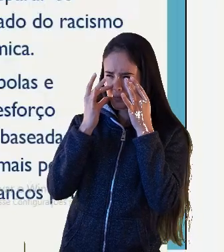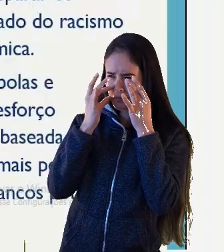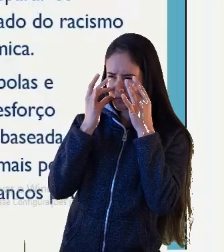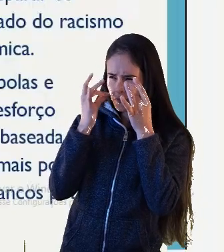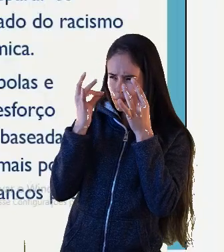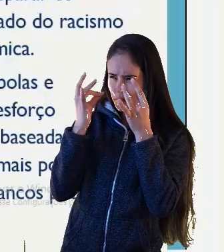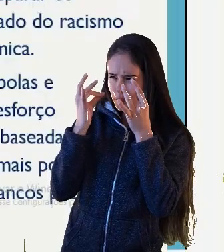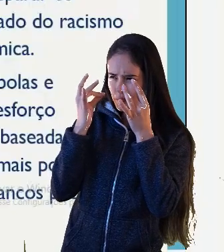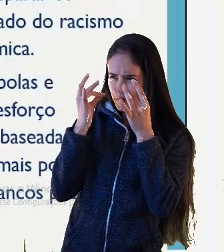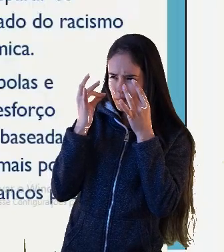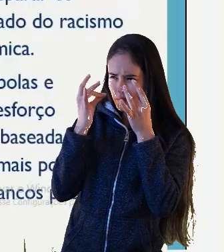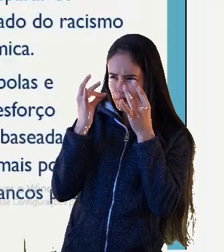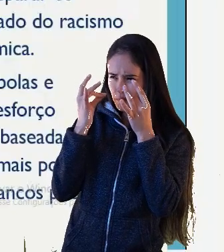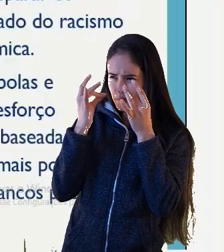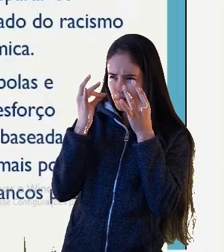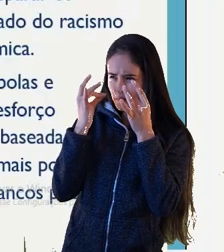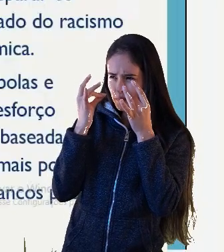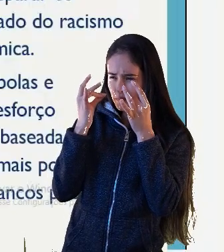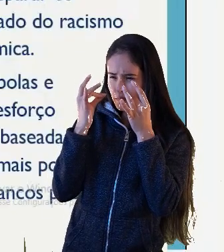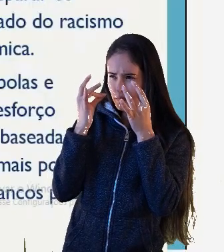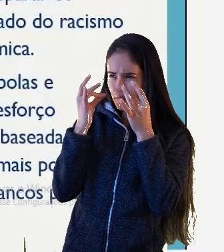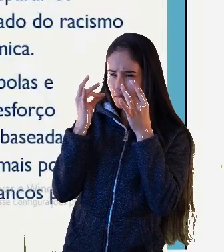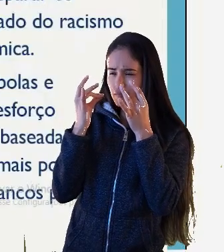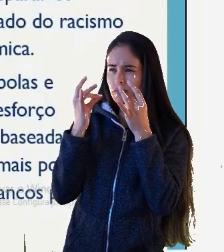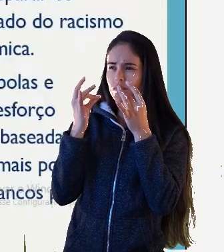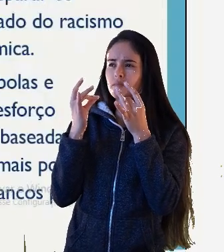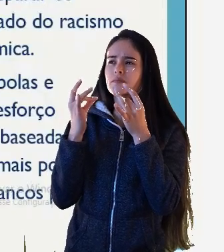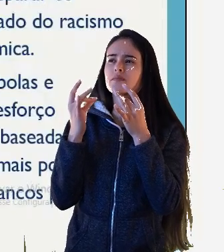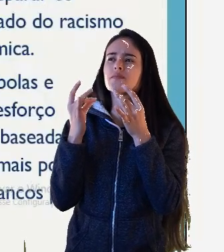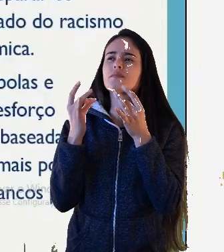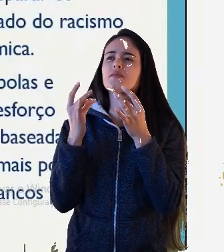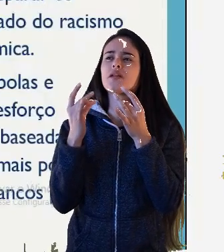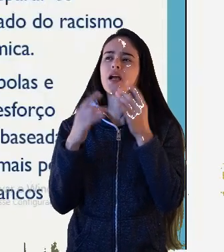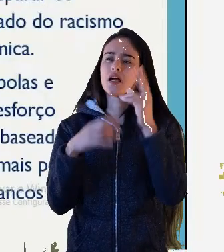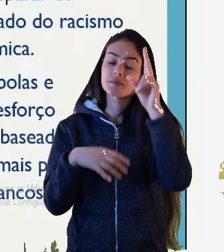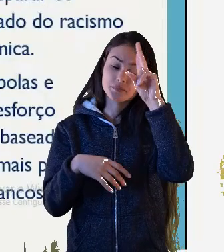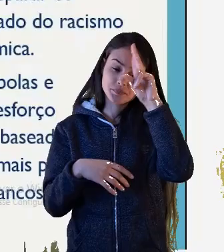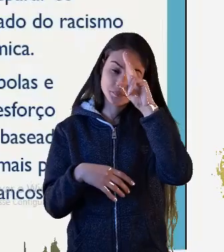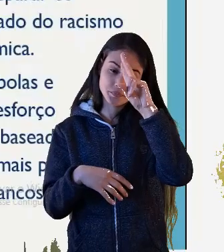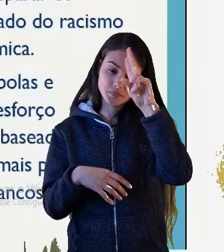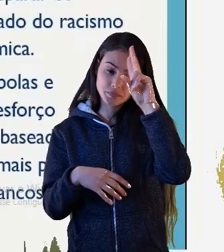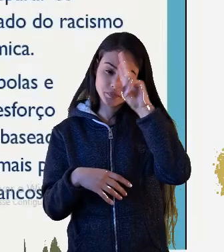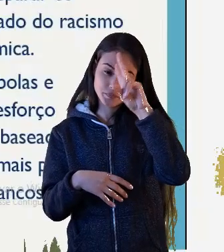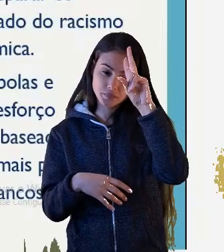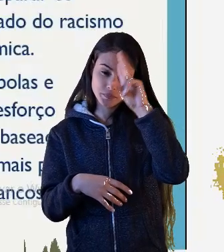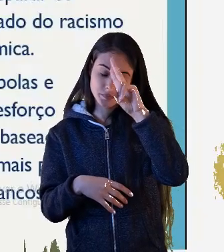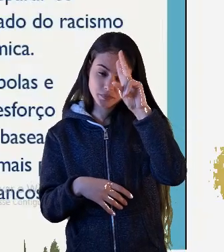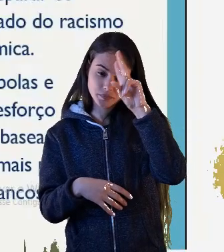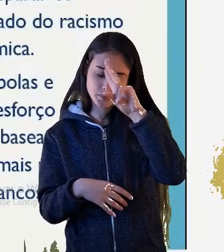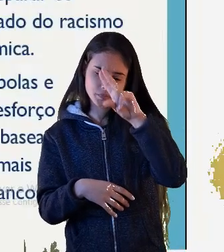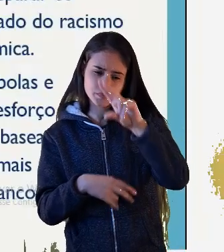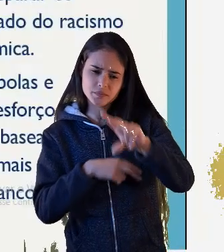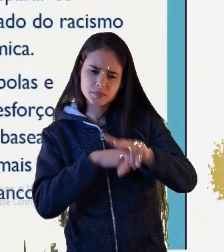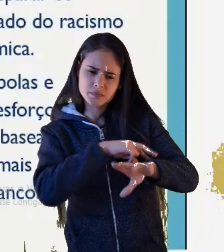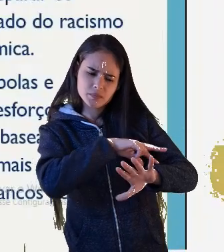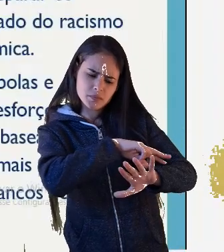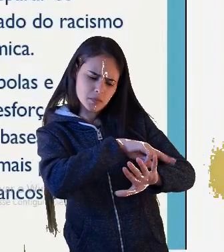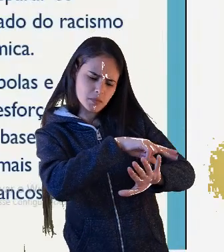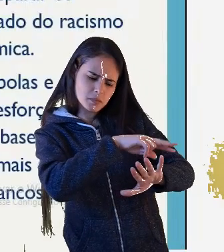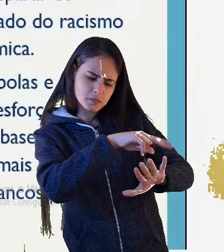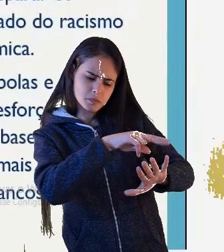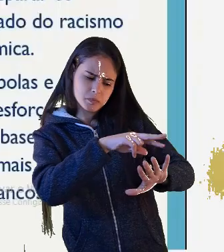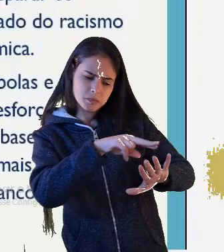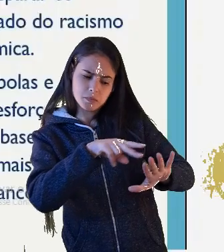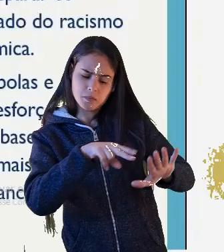uma escola, né, ela consegue. Ah, se ela consegue, todo mundo consegue? Não, né? De